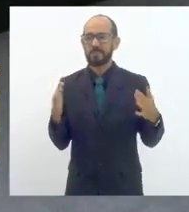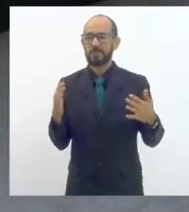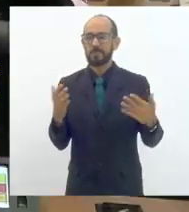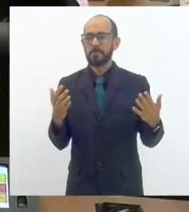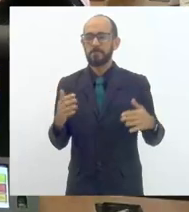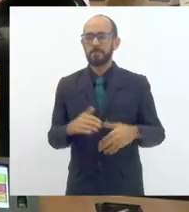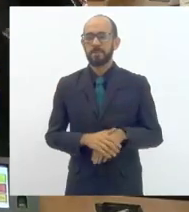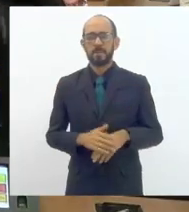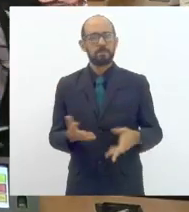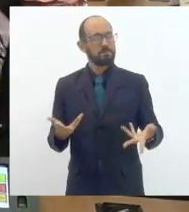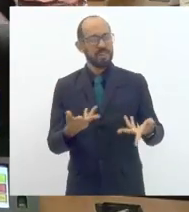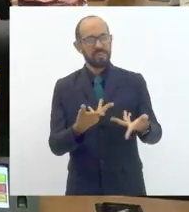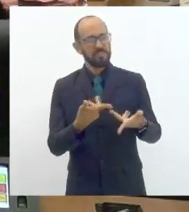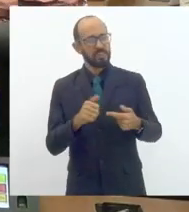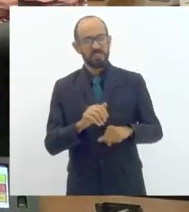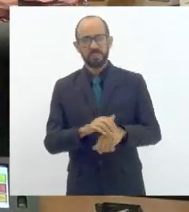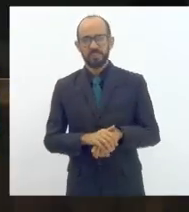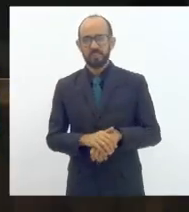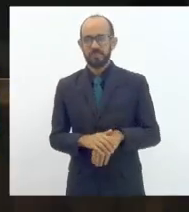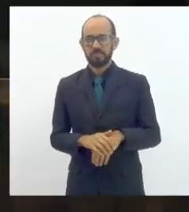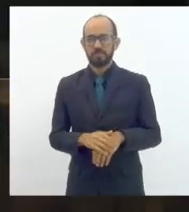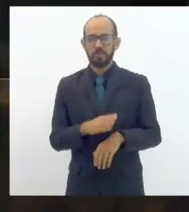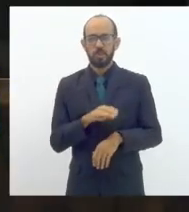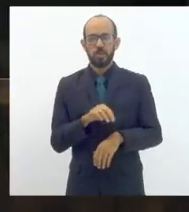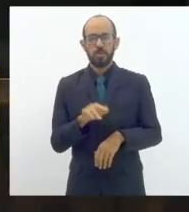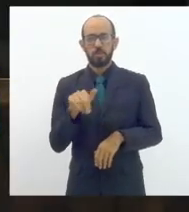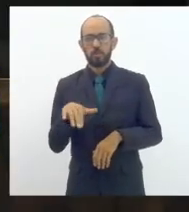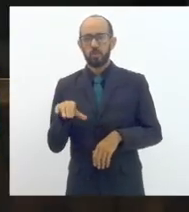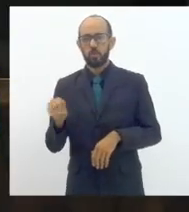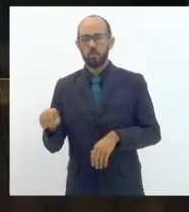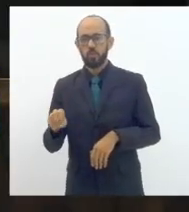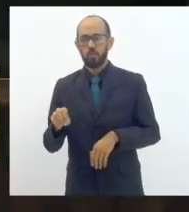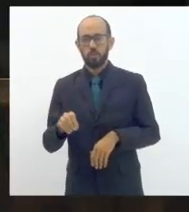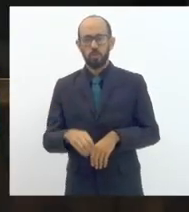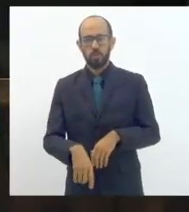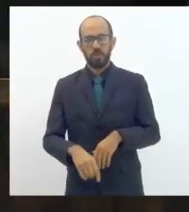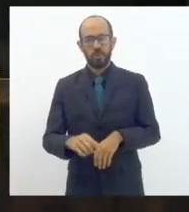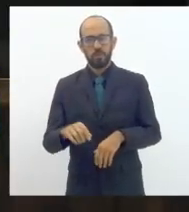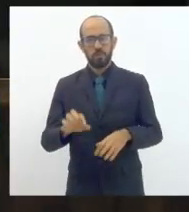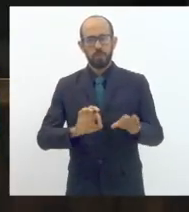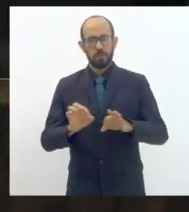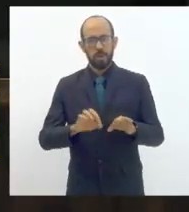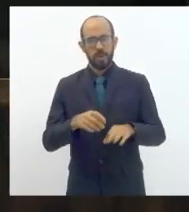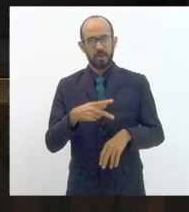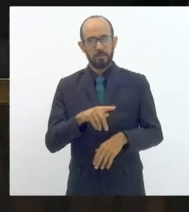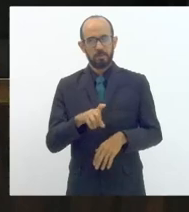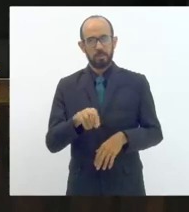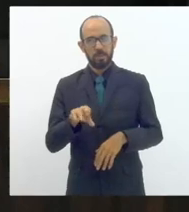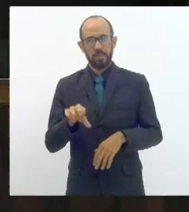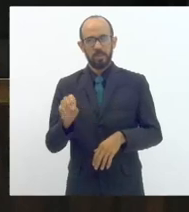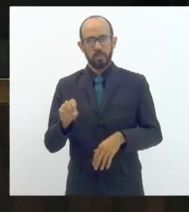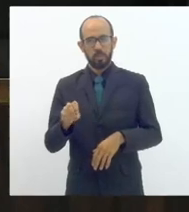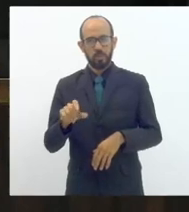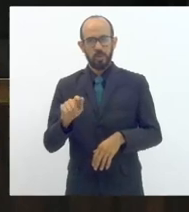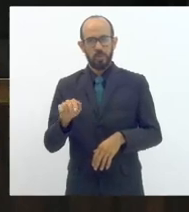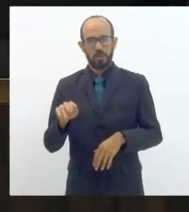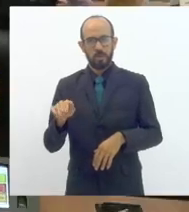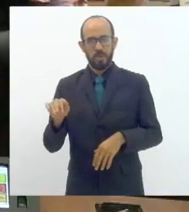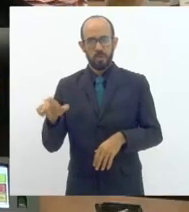Vocês são maravilhosos. Vamos lá, Bruno, você é o próximo. Prepara, Pedro Gabriel.